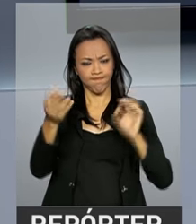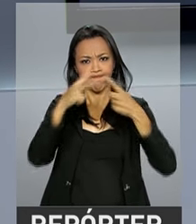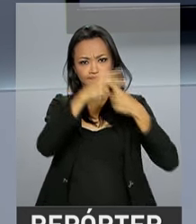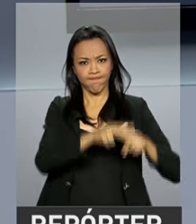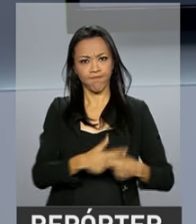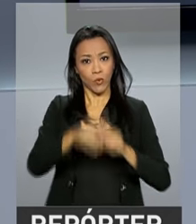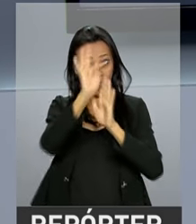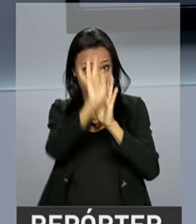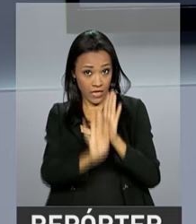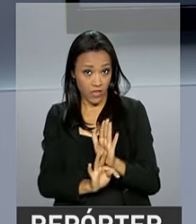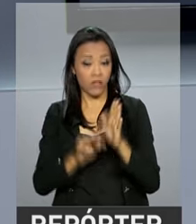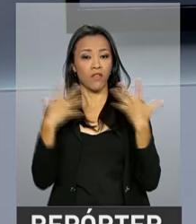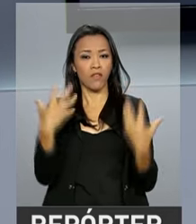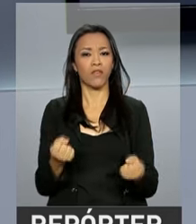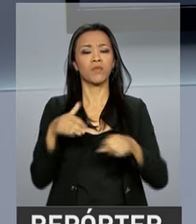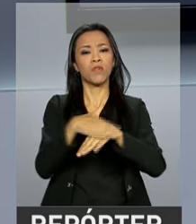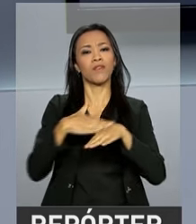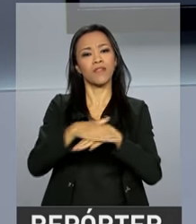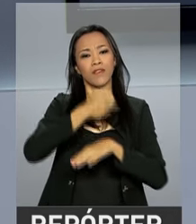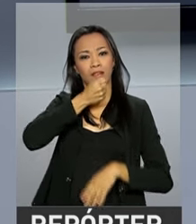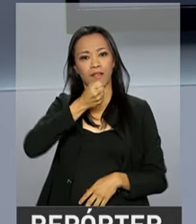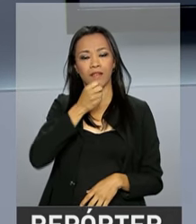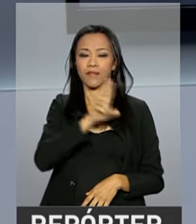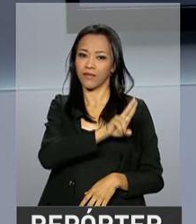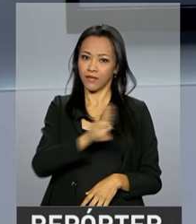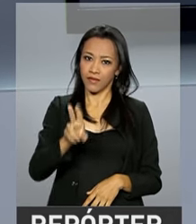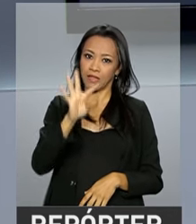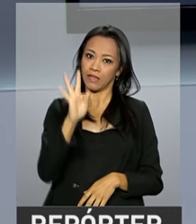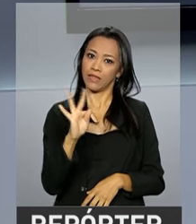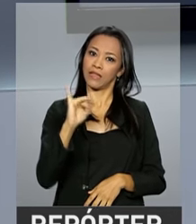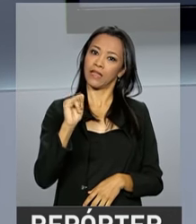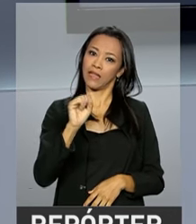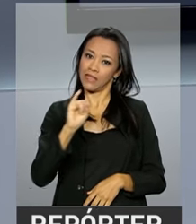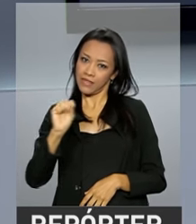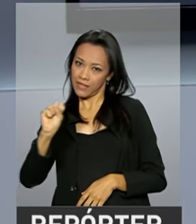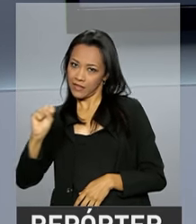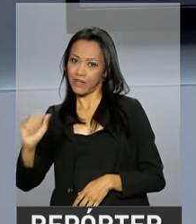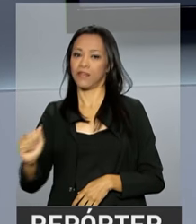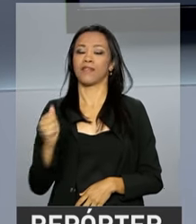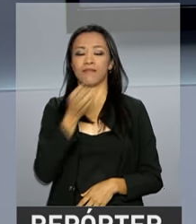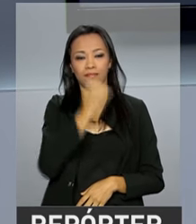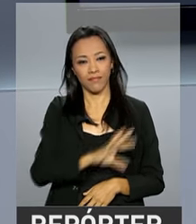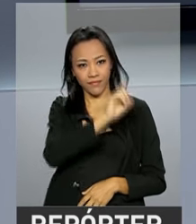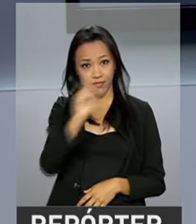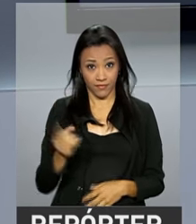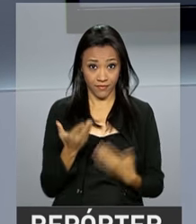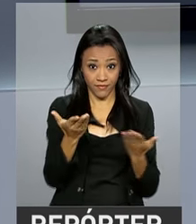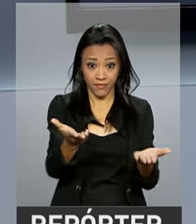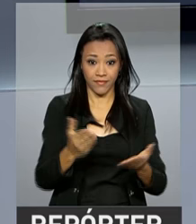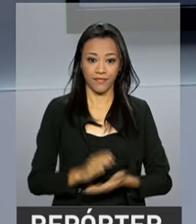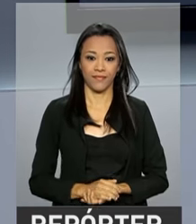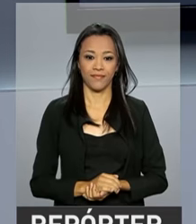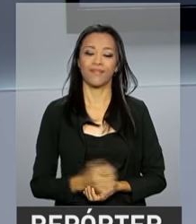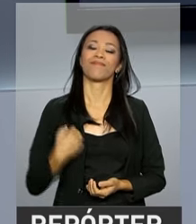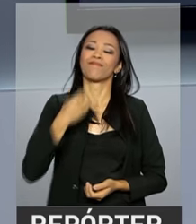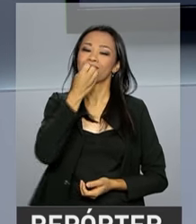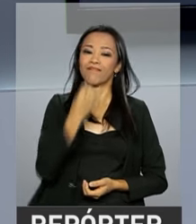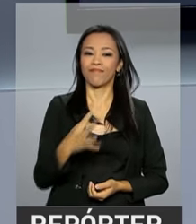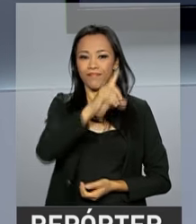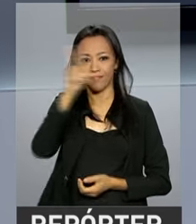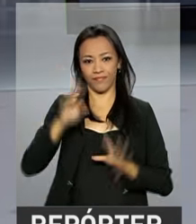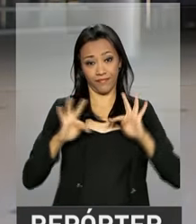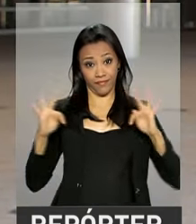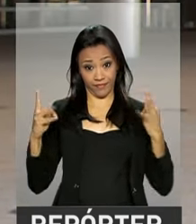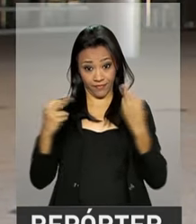repórteres thaísa diz que tem as informações ao vivo pra gente direto do palácio do planalto oita isso é bom dia para você olá renata bom dia bom dia a